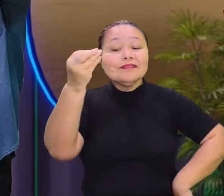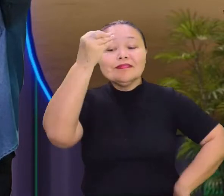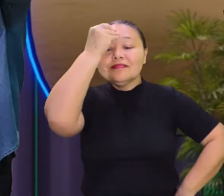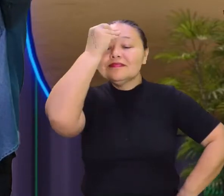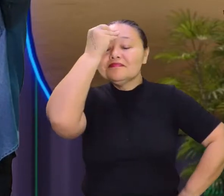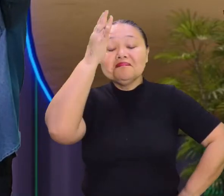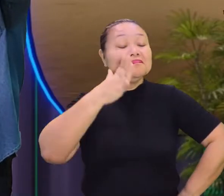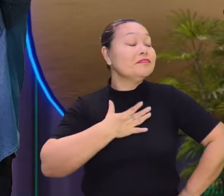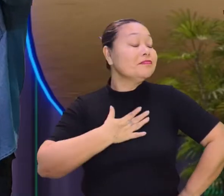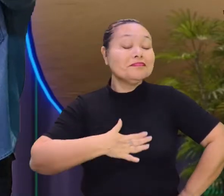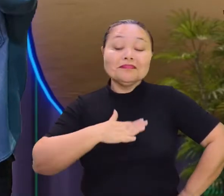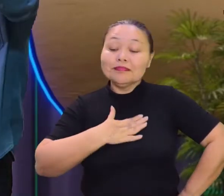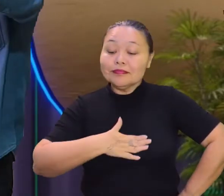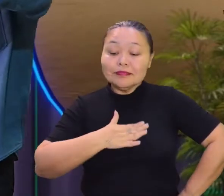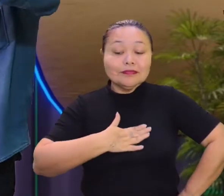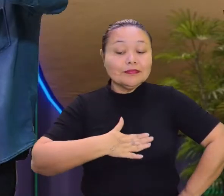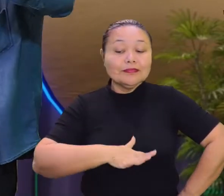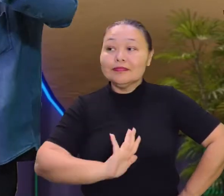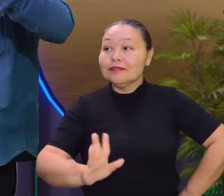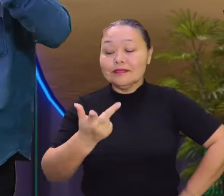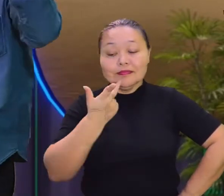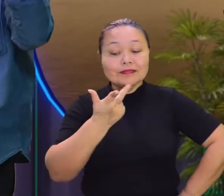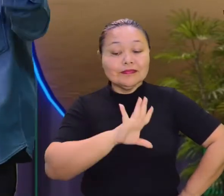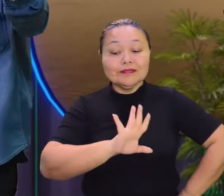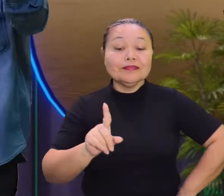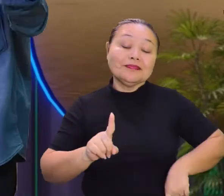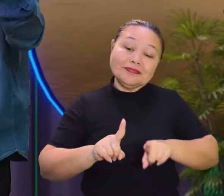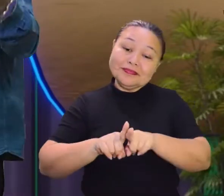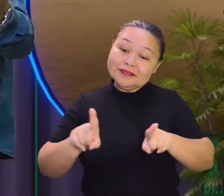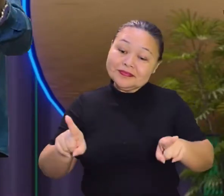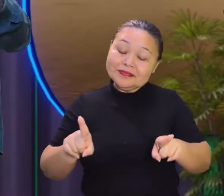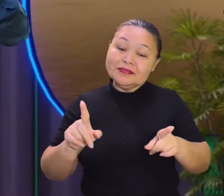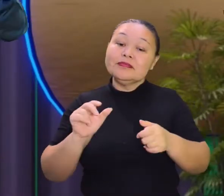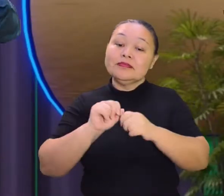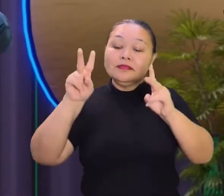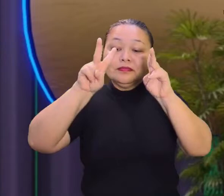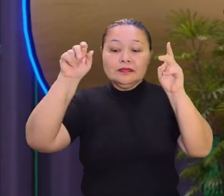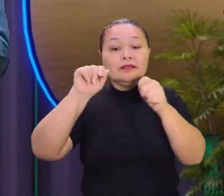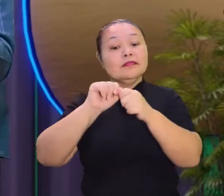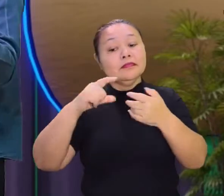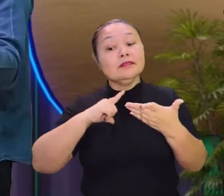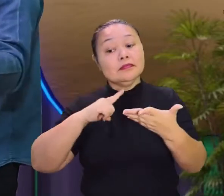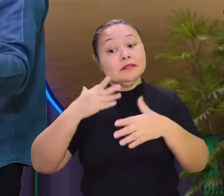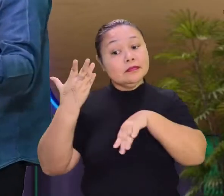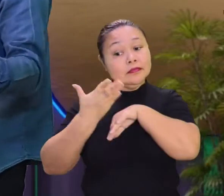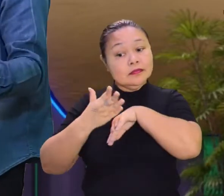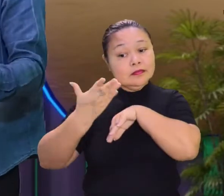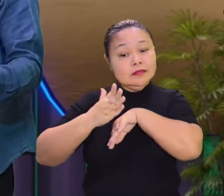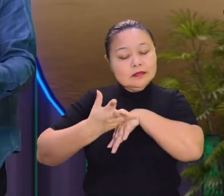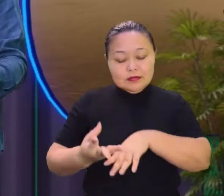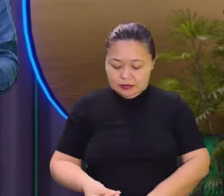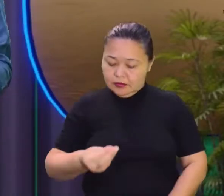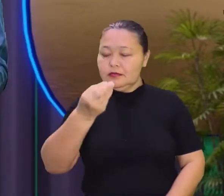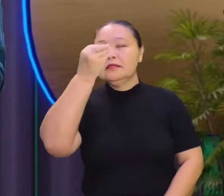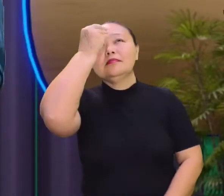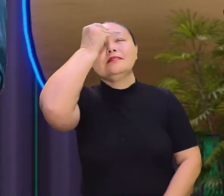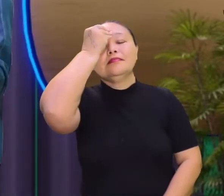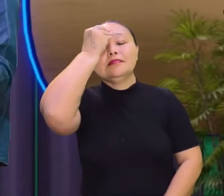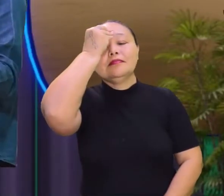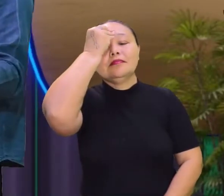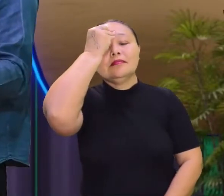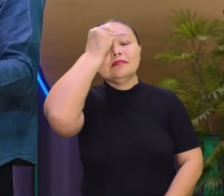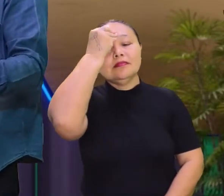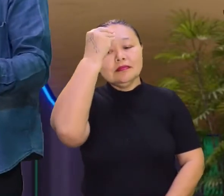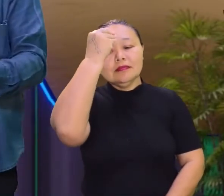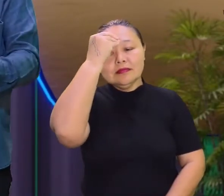acha? Tranquilo, exato, mano. É isso? Falou tudo, mano. Mas são assuntos que realmente têm que ser treinados para fixar na memória.